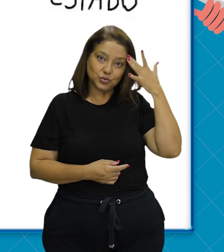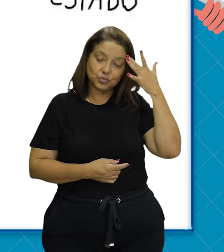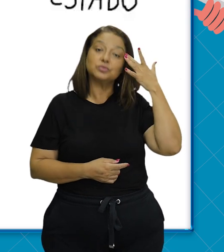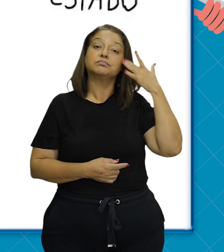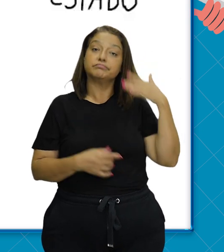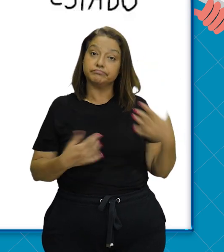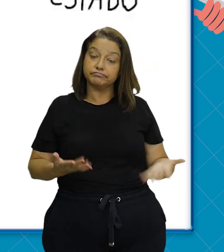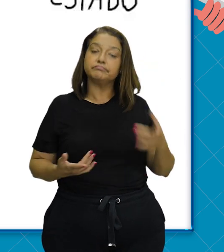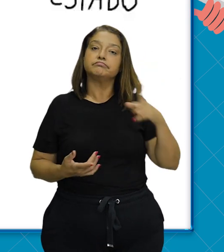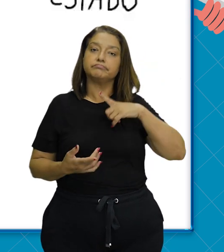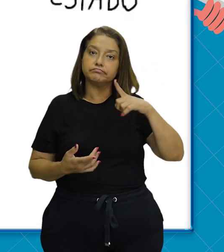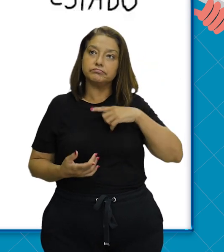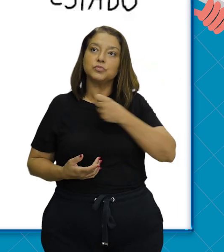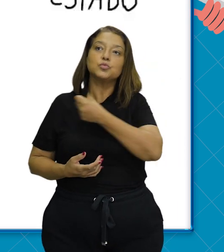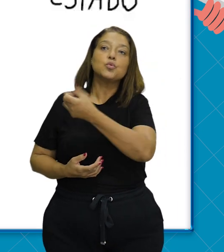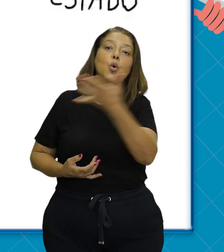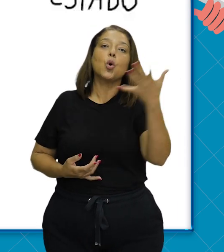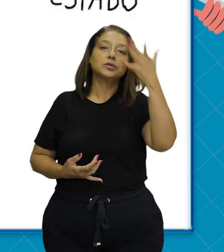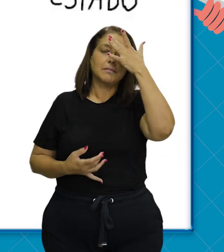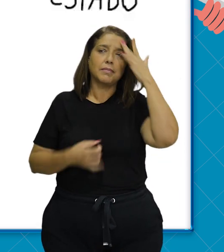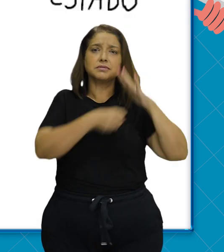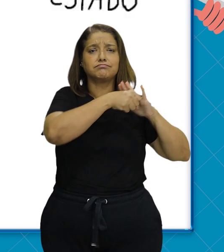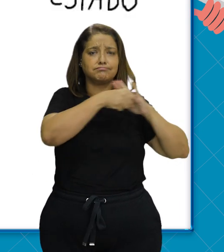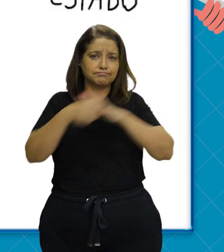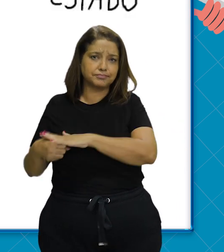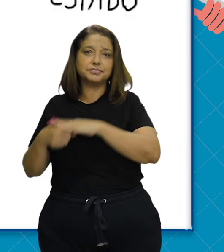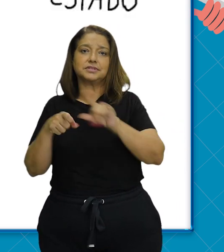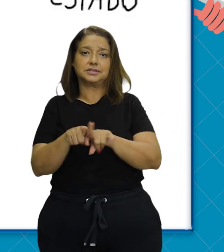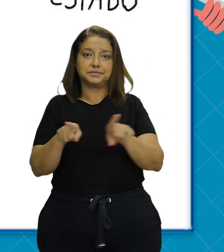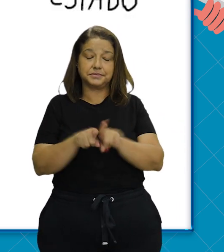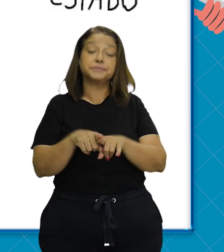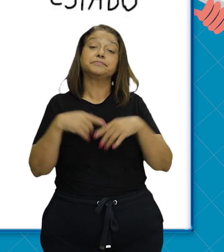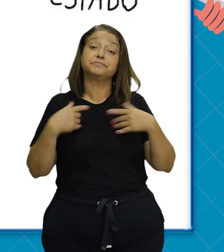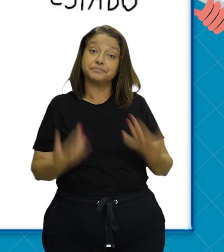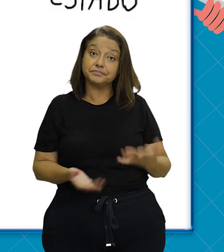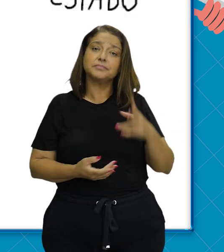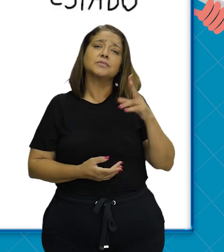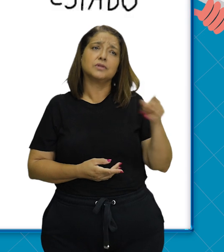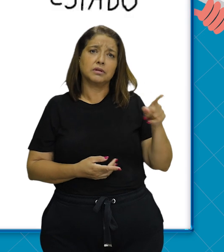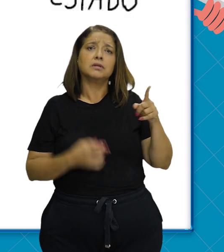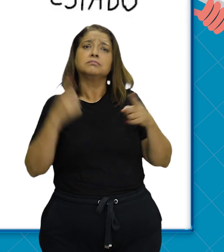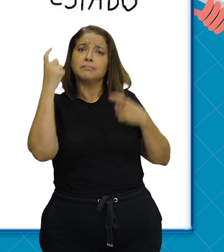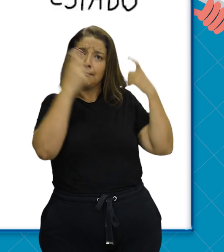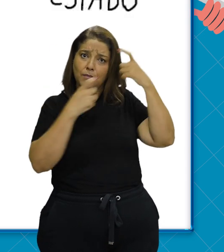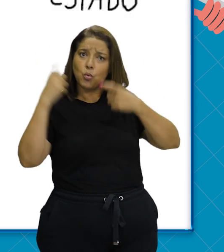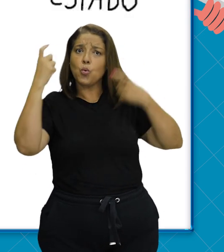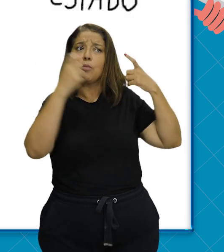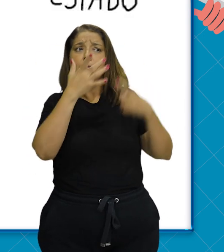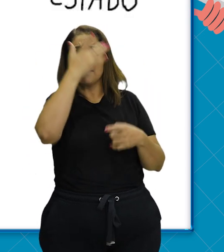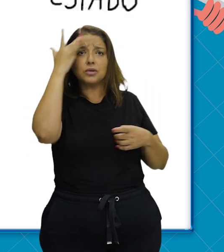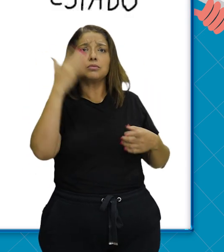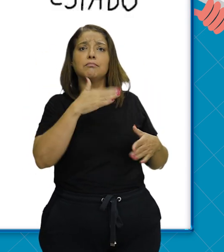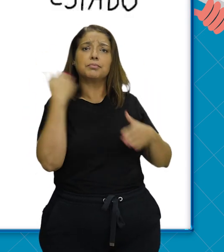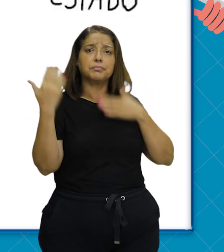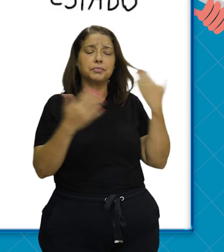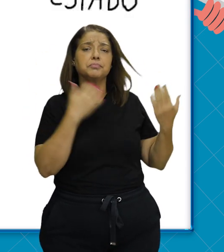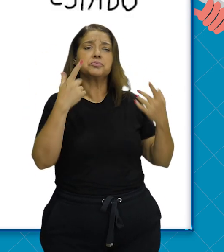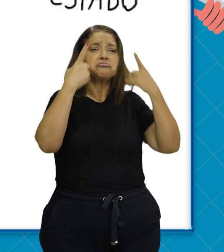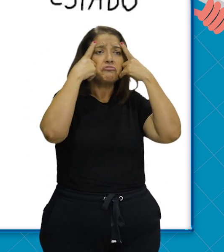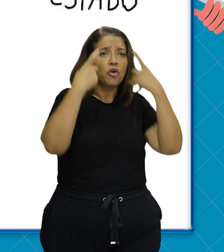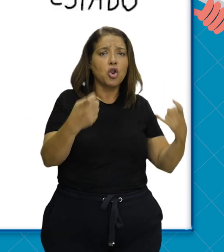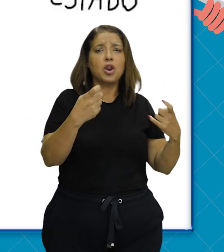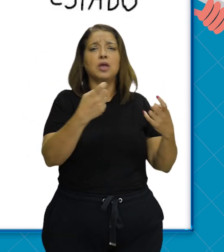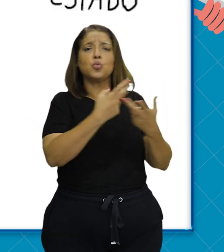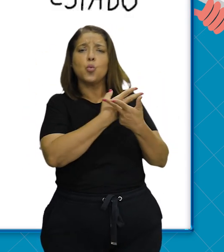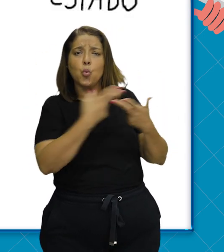pessoas, somado a milhares de outras repreendidas. Porém, ainda é um número extremamente preocupante. E todas as formas de